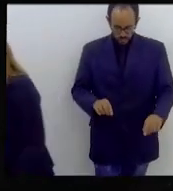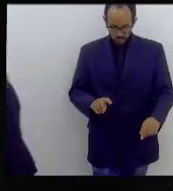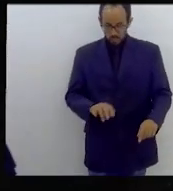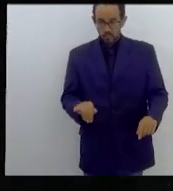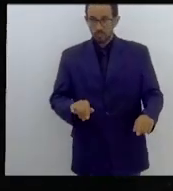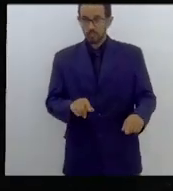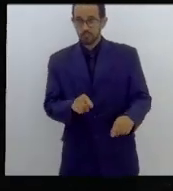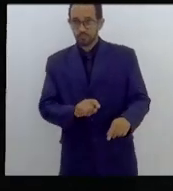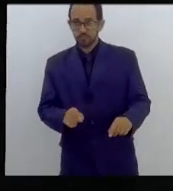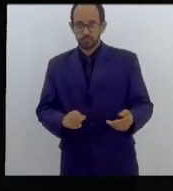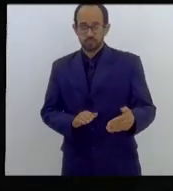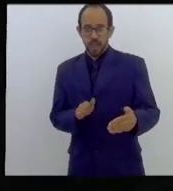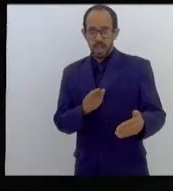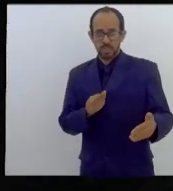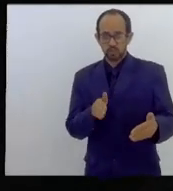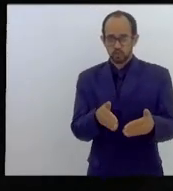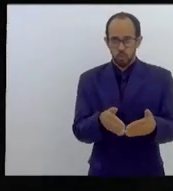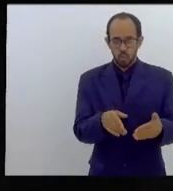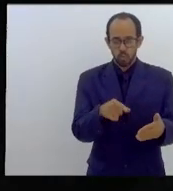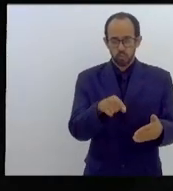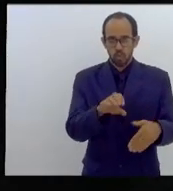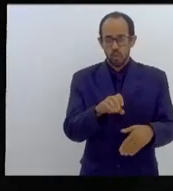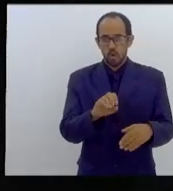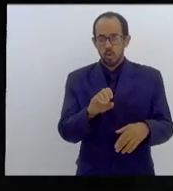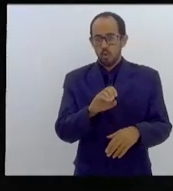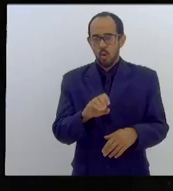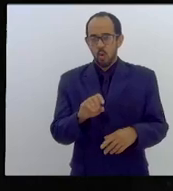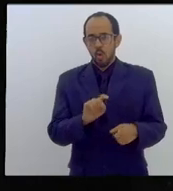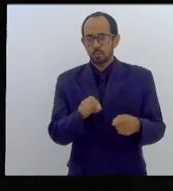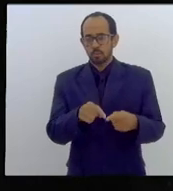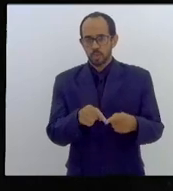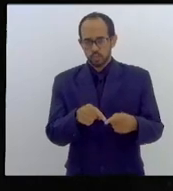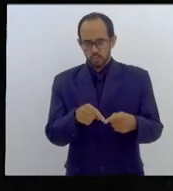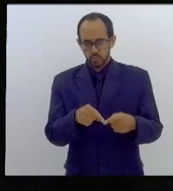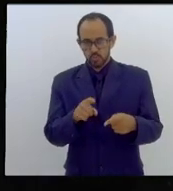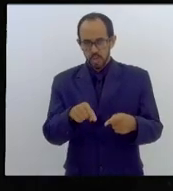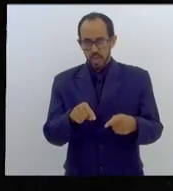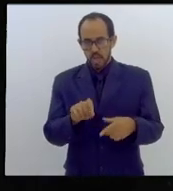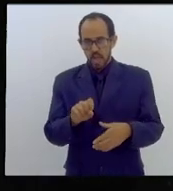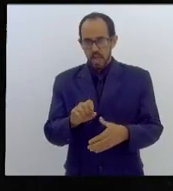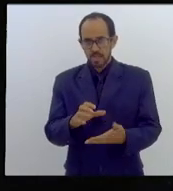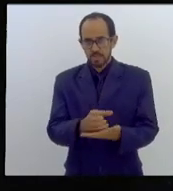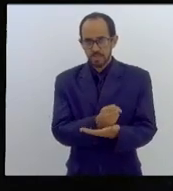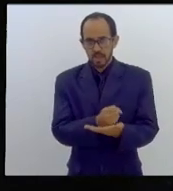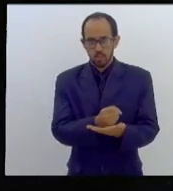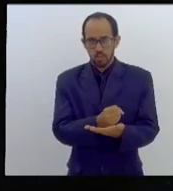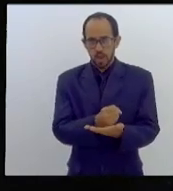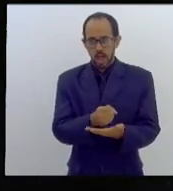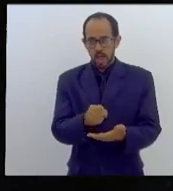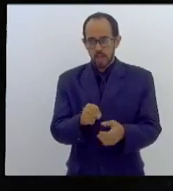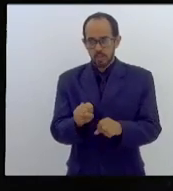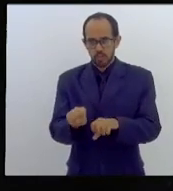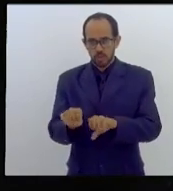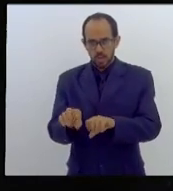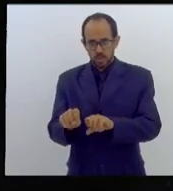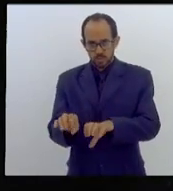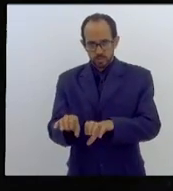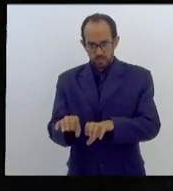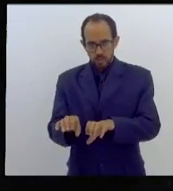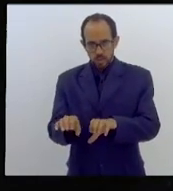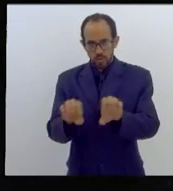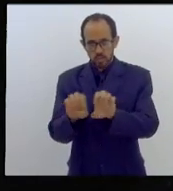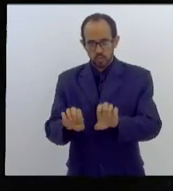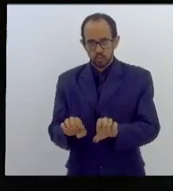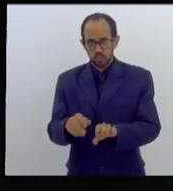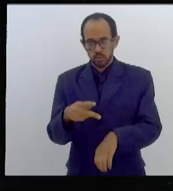número 4, que diz assegurar a educação de qualidade na estruturação do PPA,